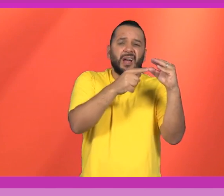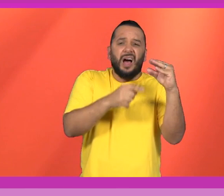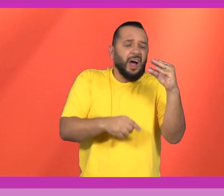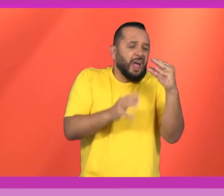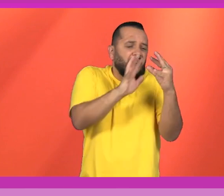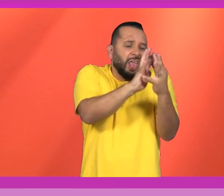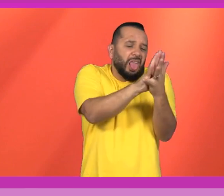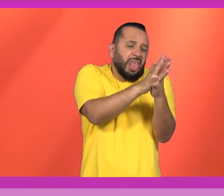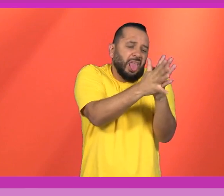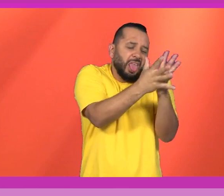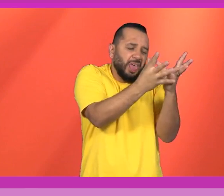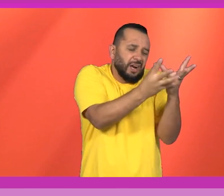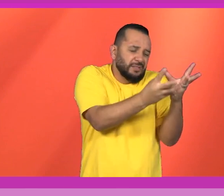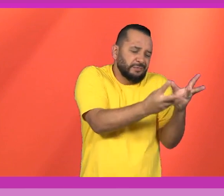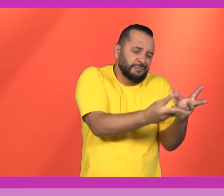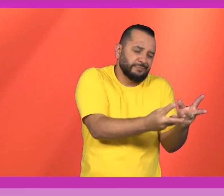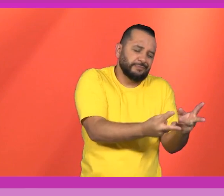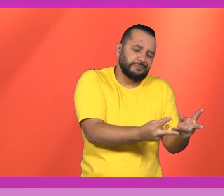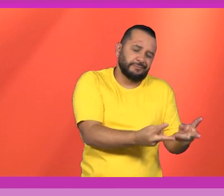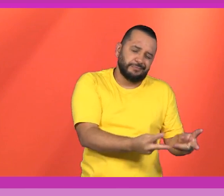e a rosa